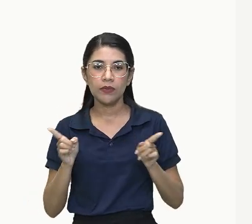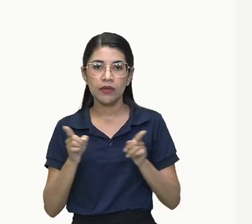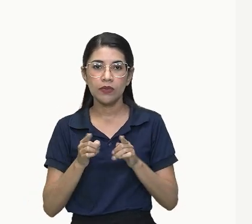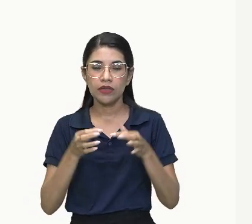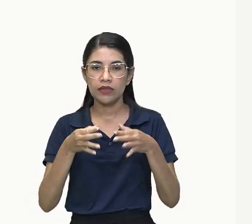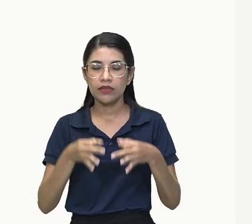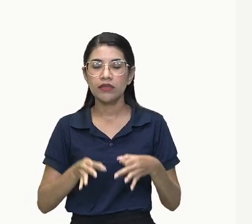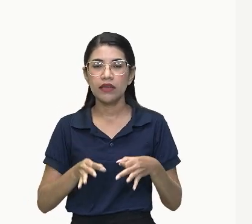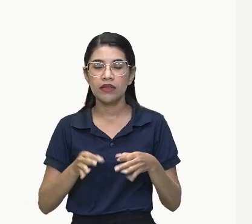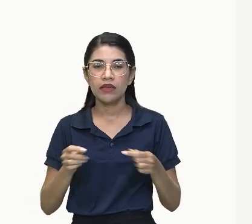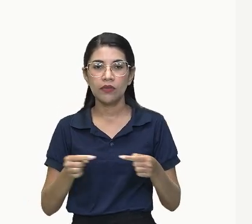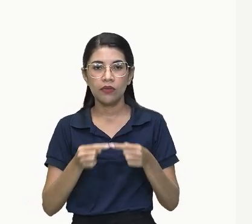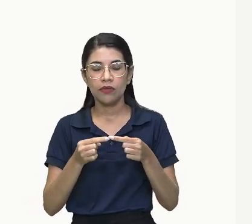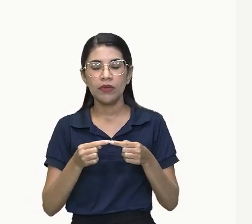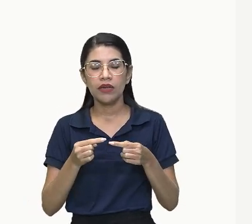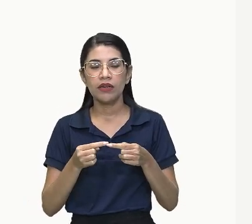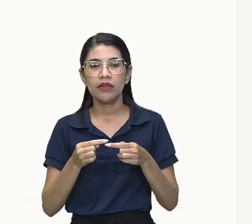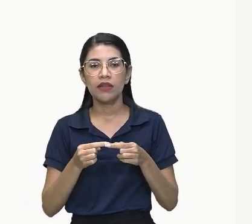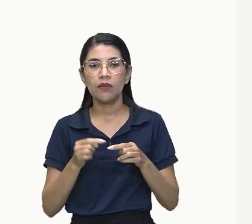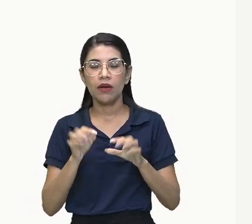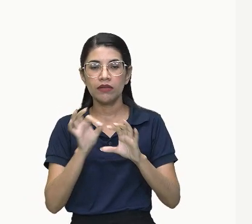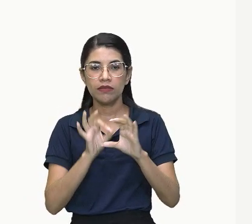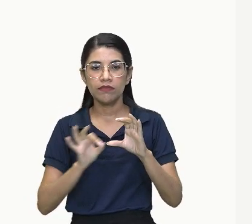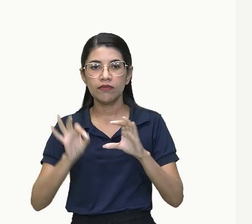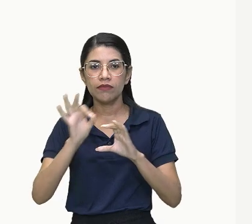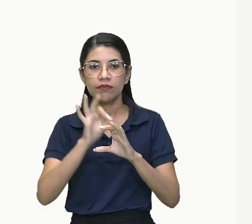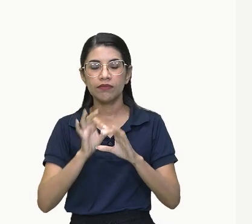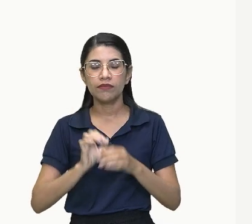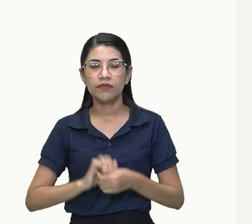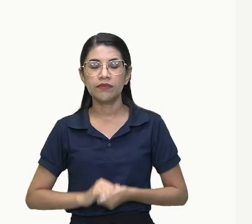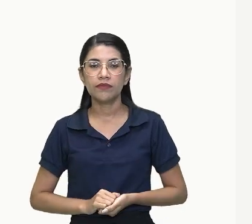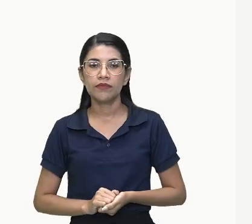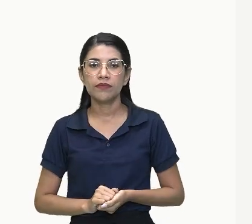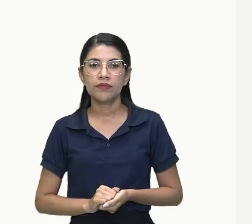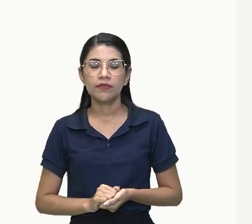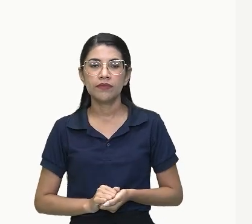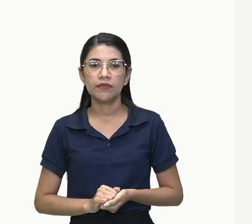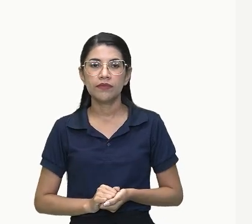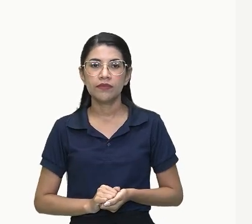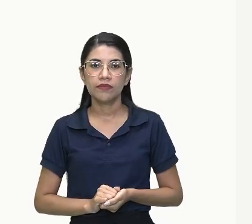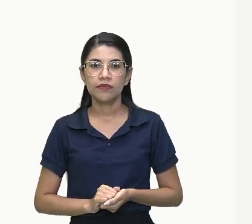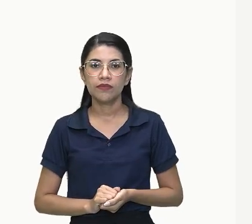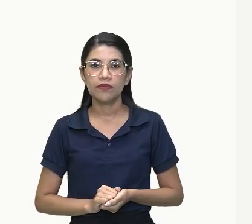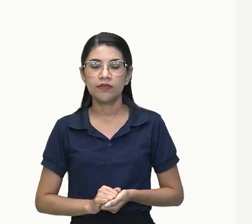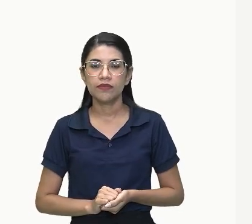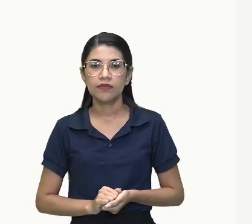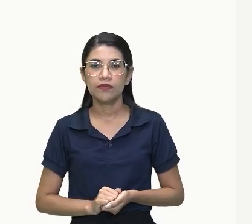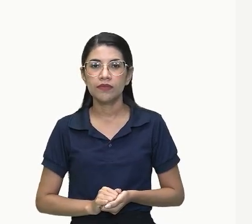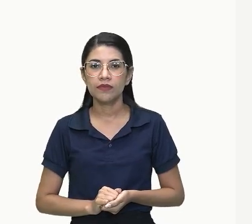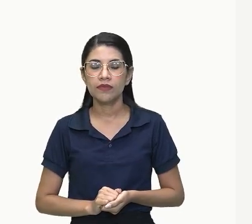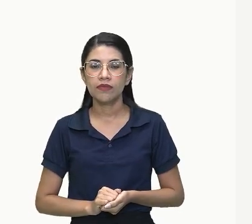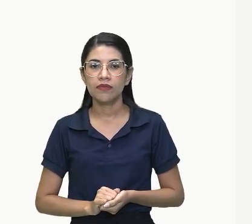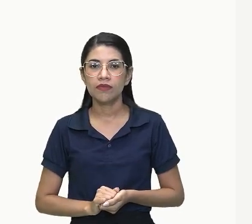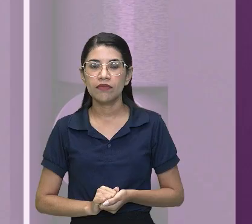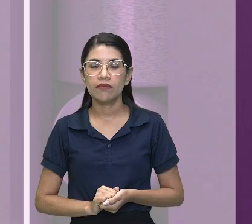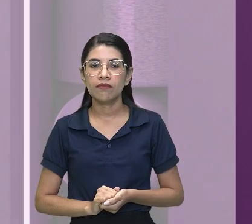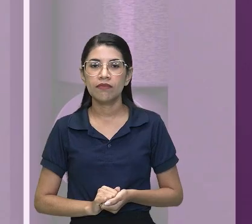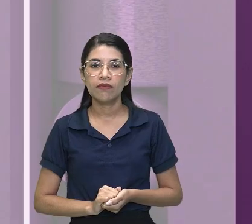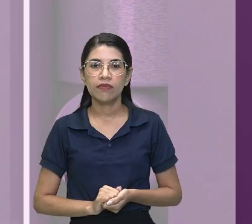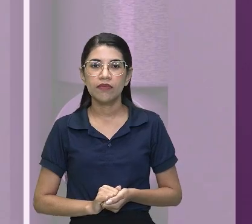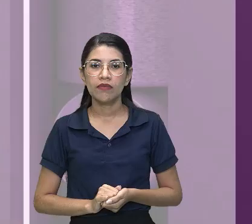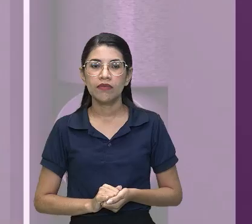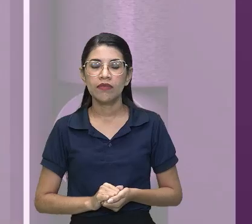correta da nossa circunferência. Tá bom? Então é isso.